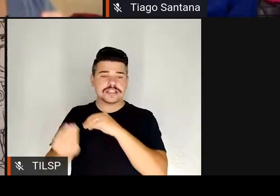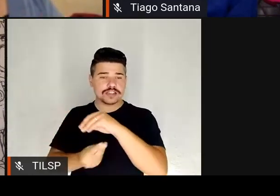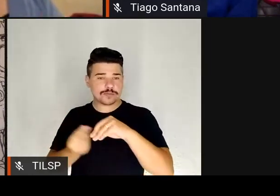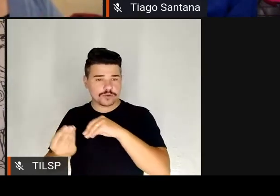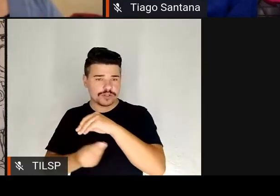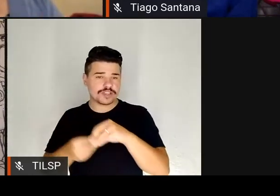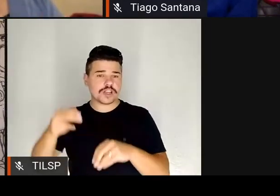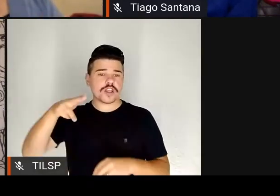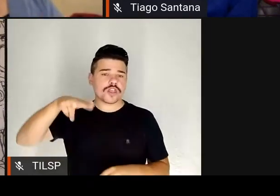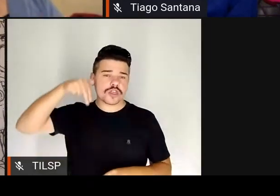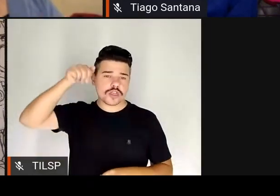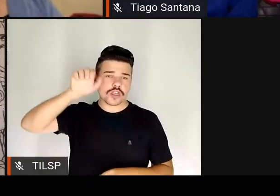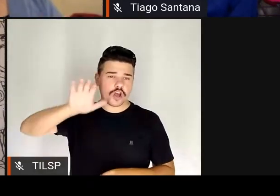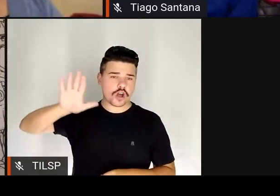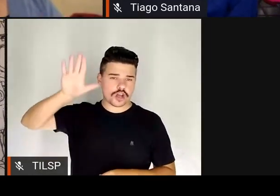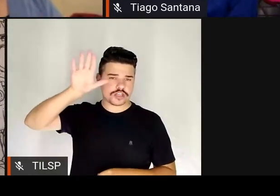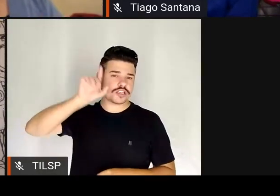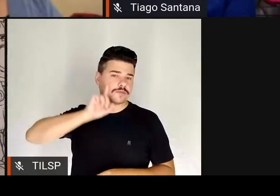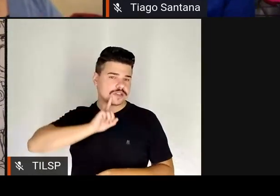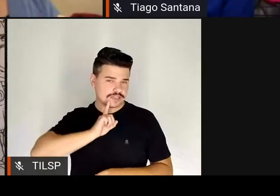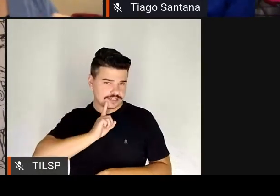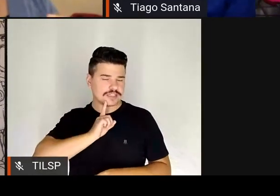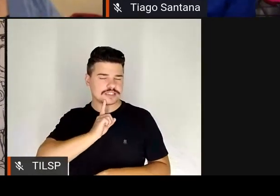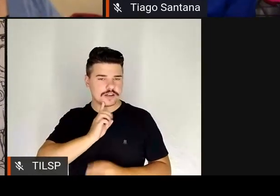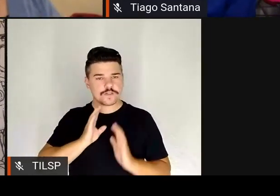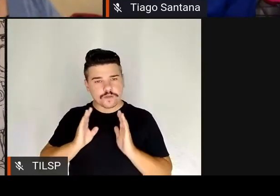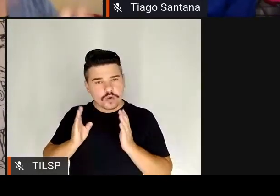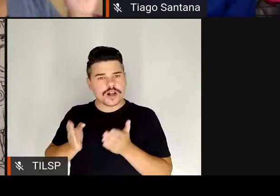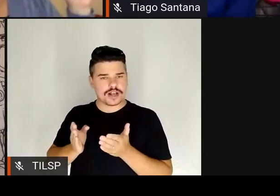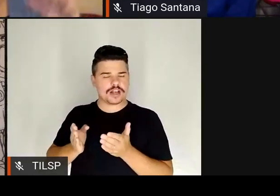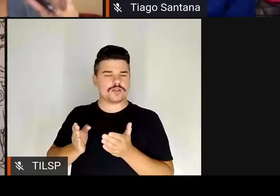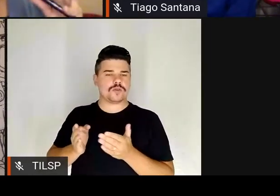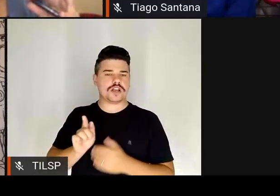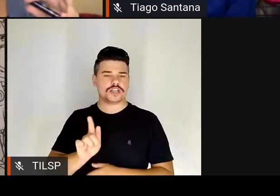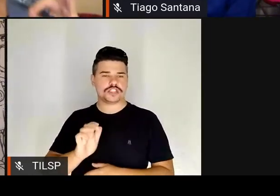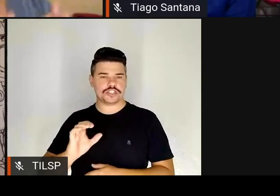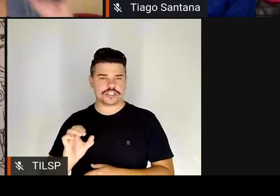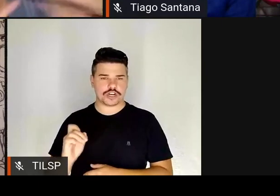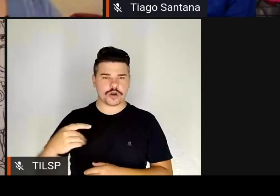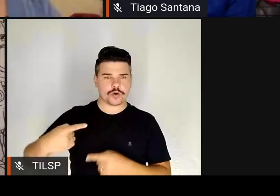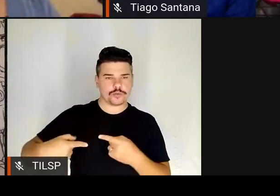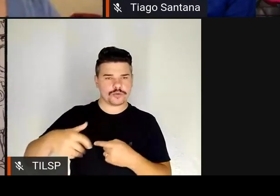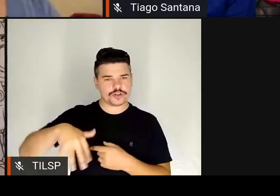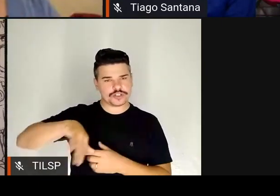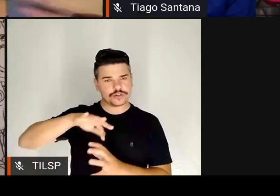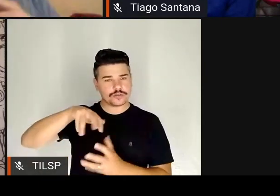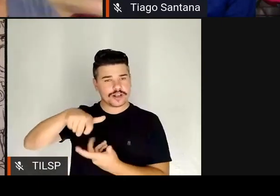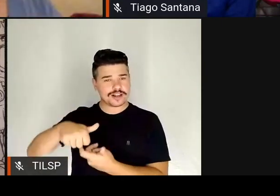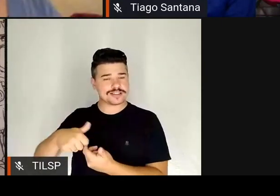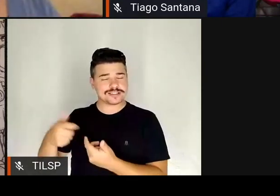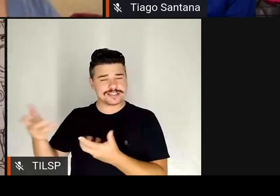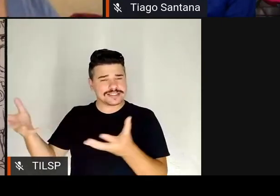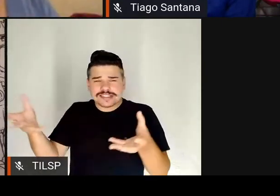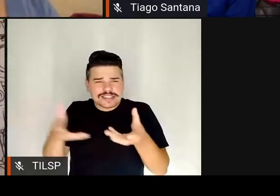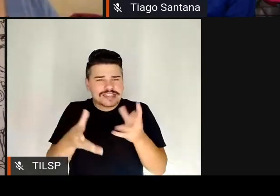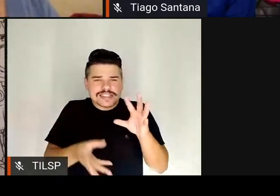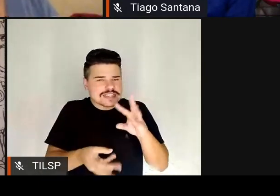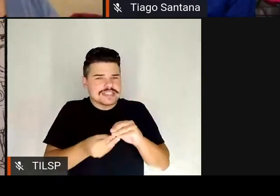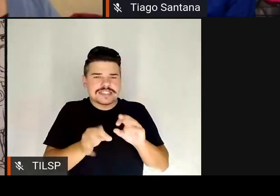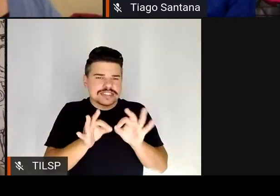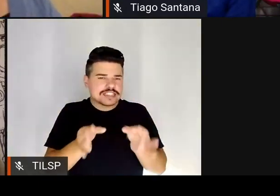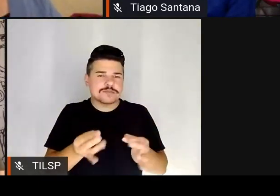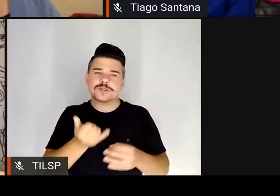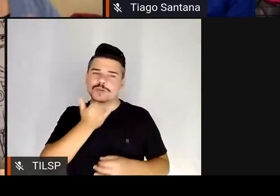norte-americana, né, na geopolítica global. Então, isso é só para dar uma amarrada bem sucinta, desculpa eu ser